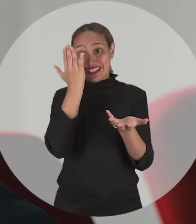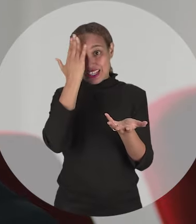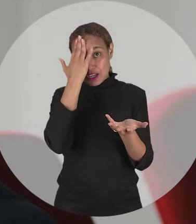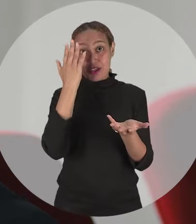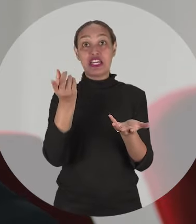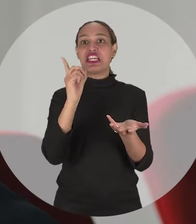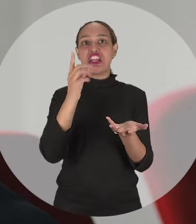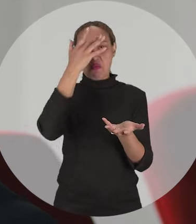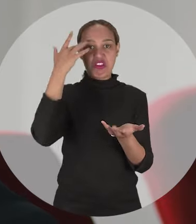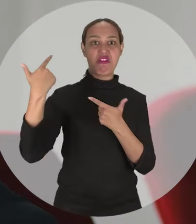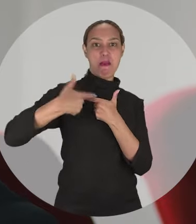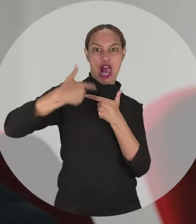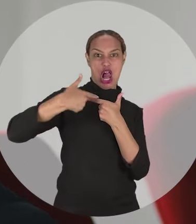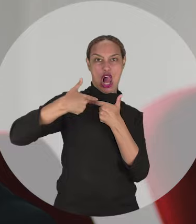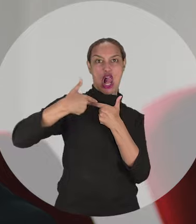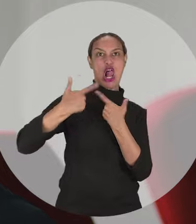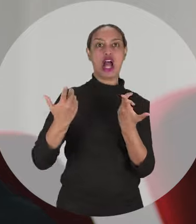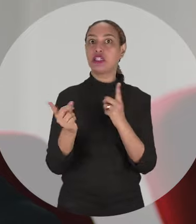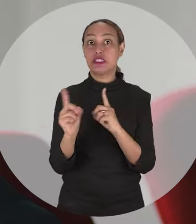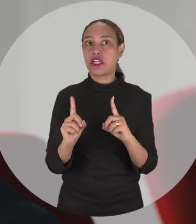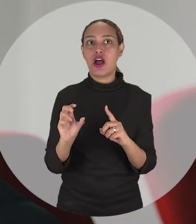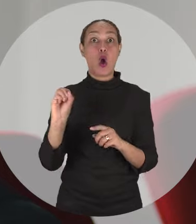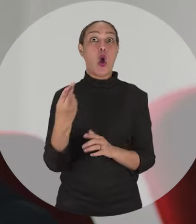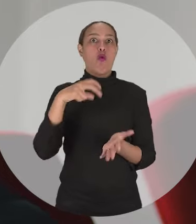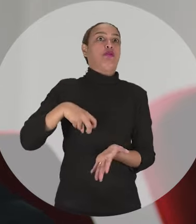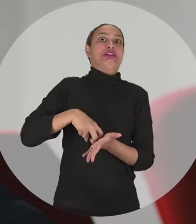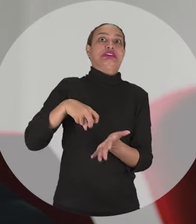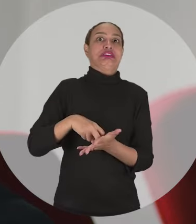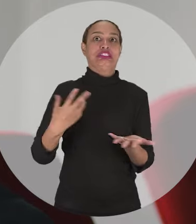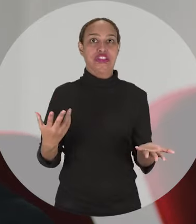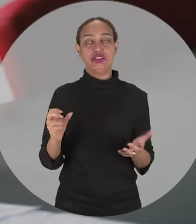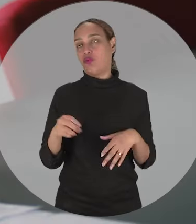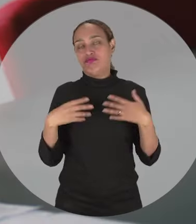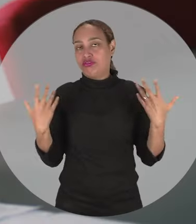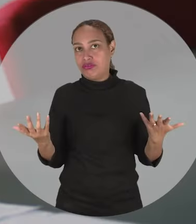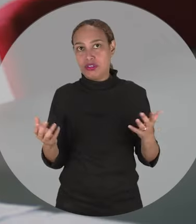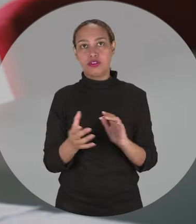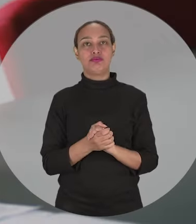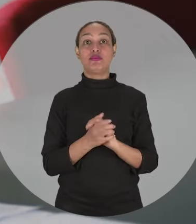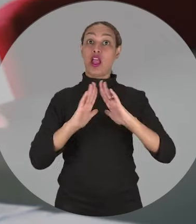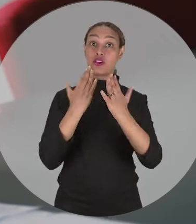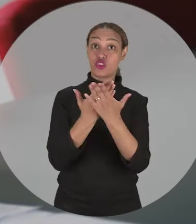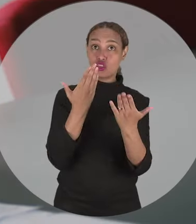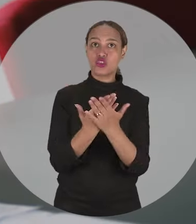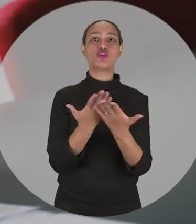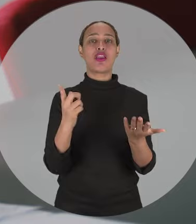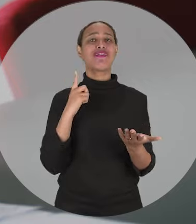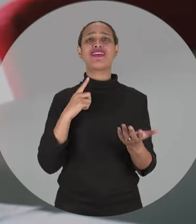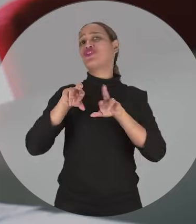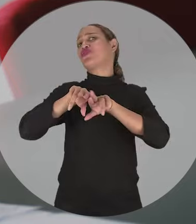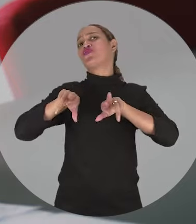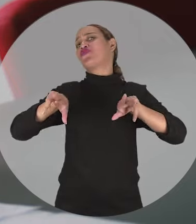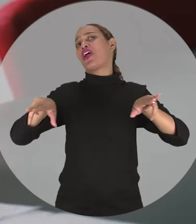uma lição de moral ou um castigo, ou enfim. As escolas criam diferentes formas